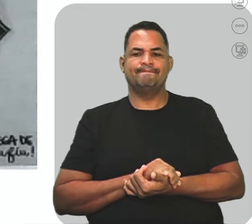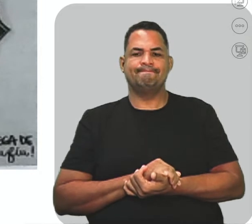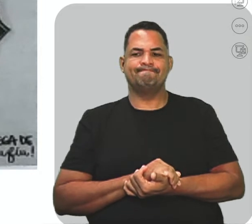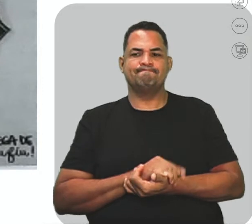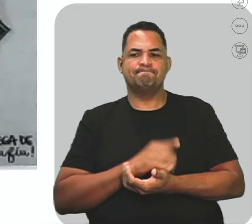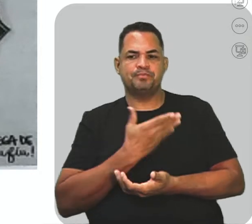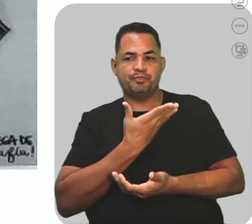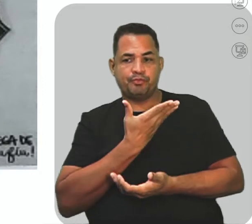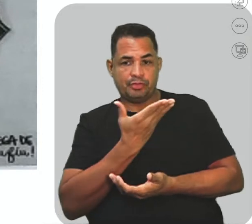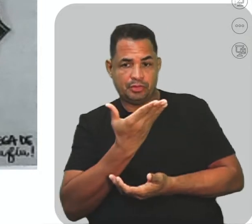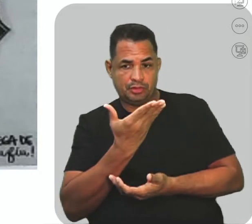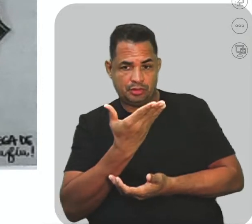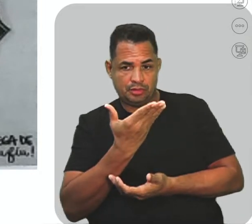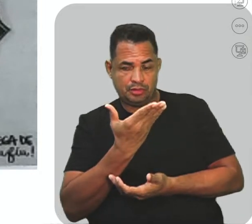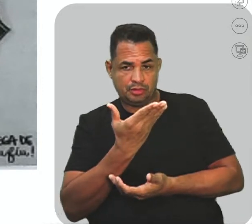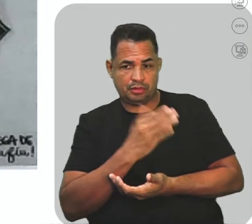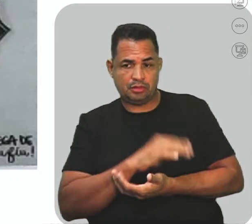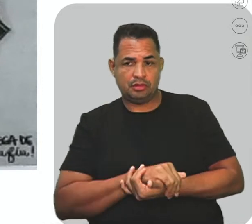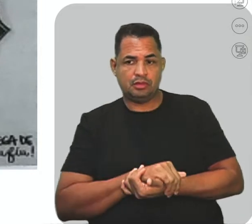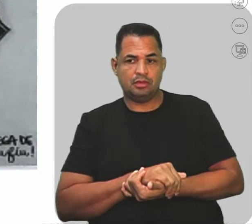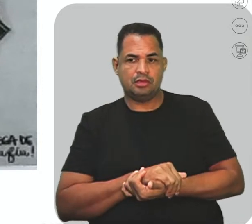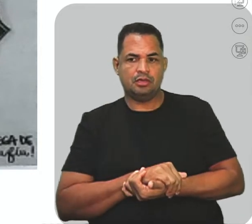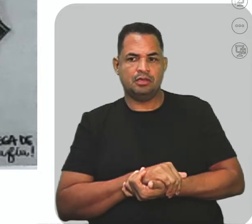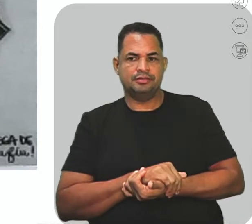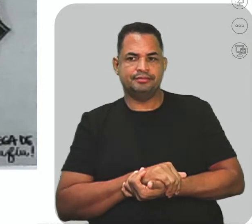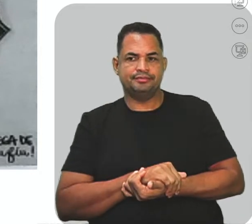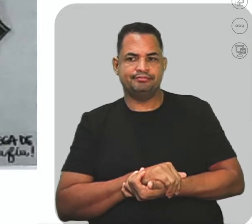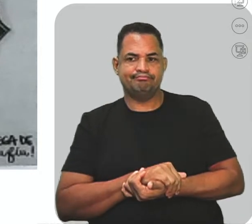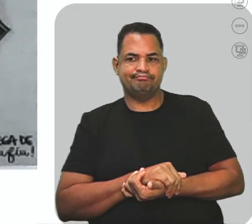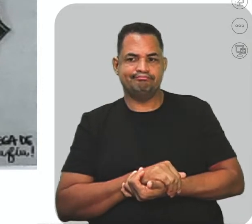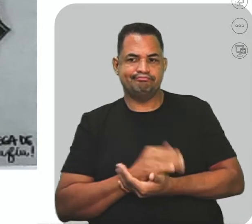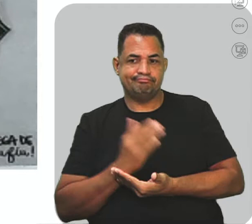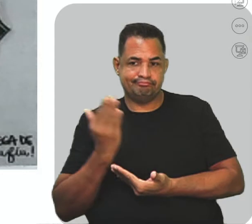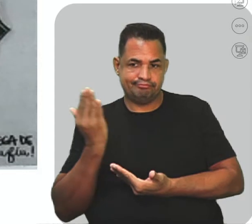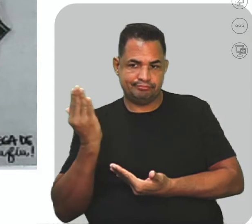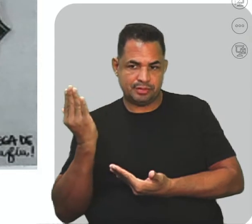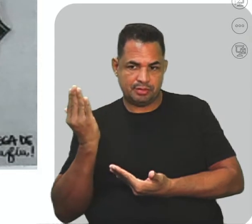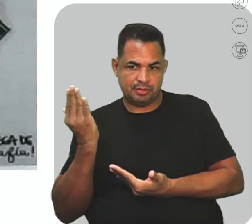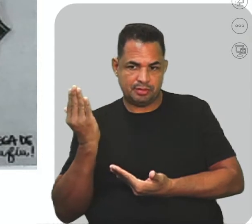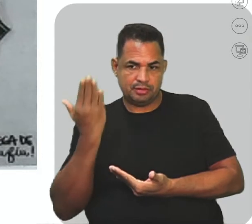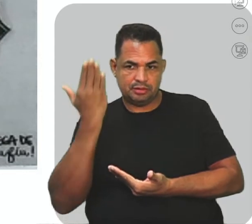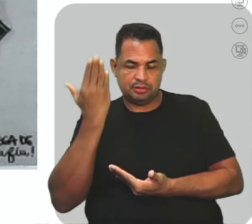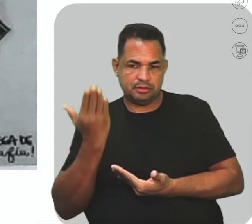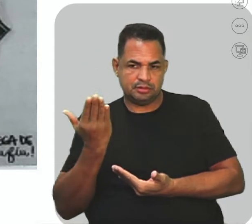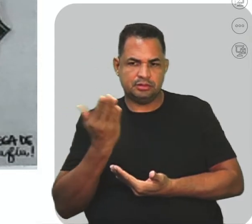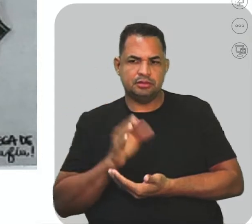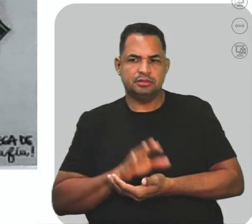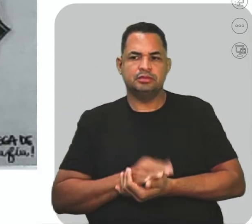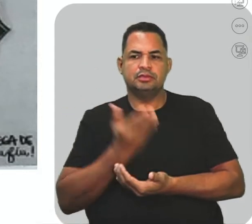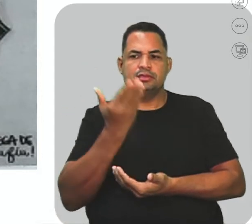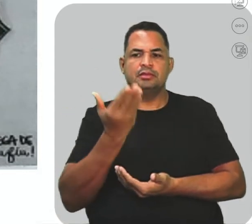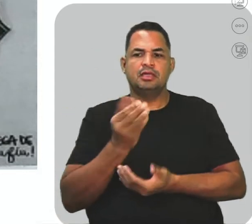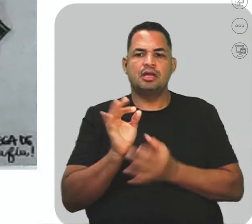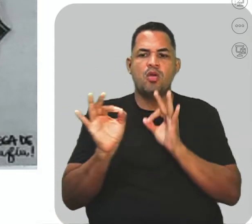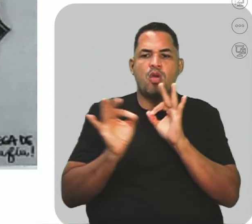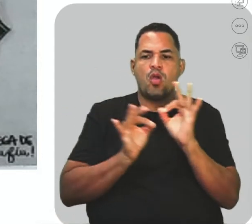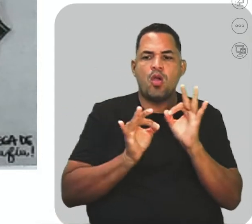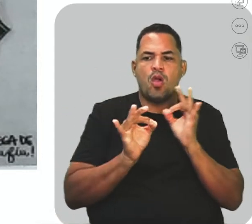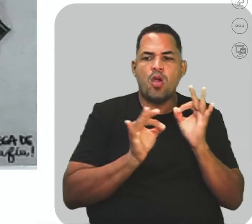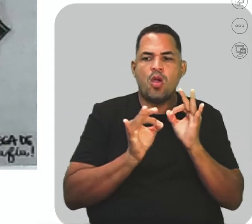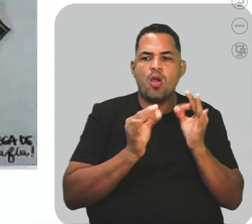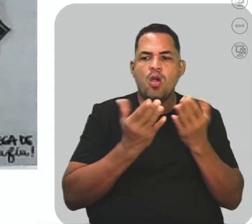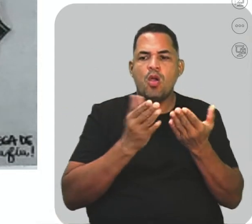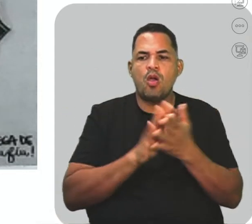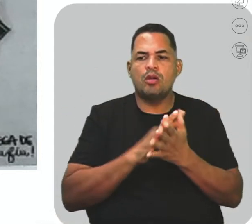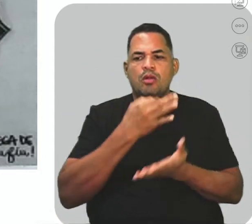Se você se antenar no tema, né, aí, do texto, você vai começar a construir, né,